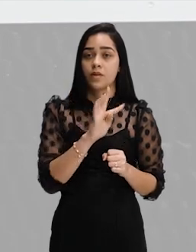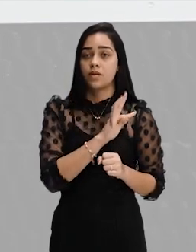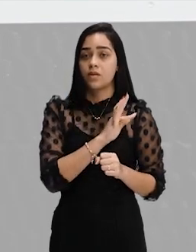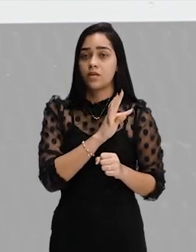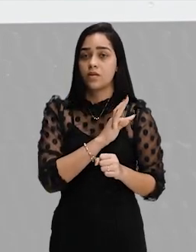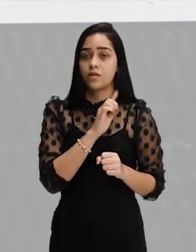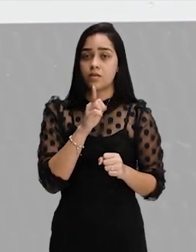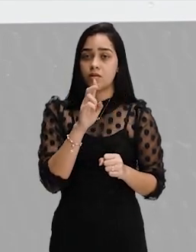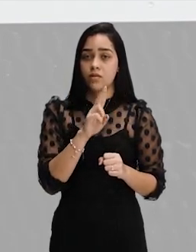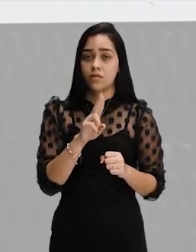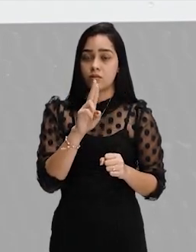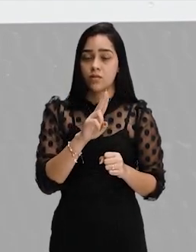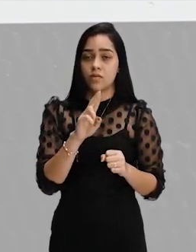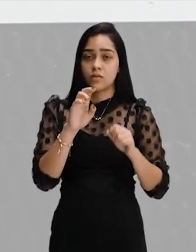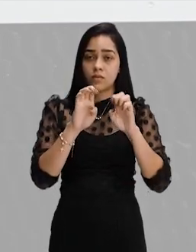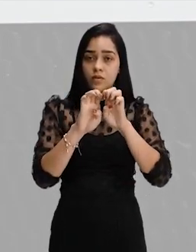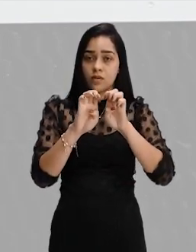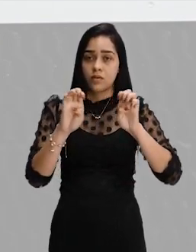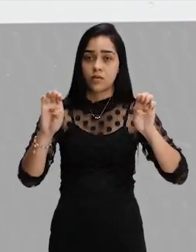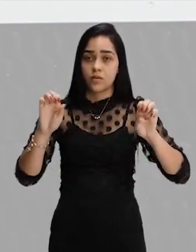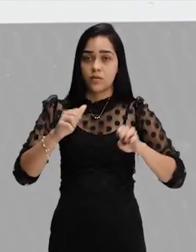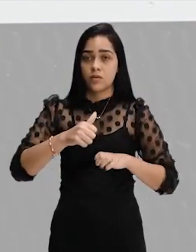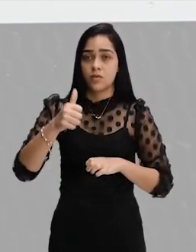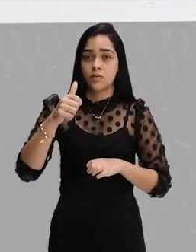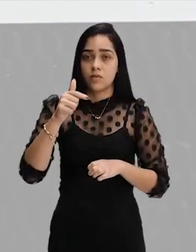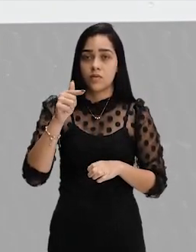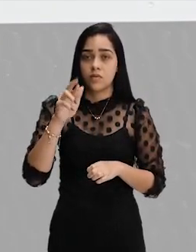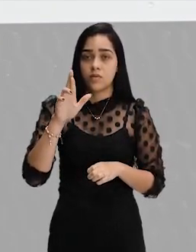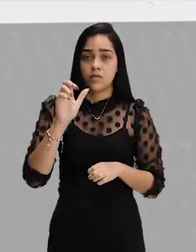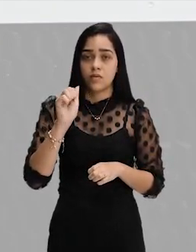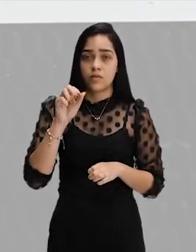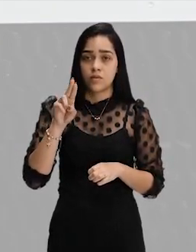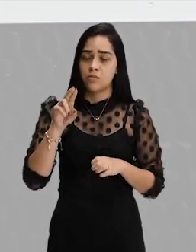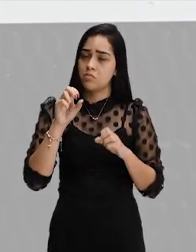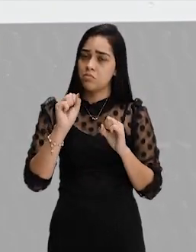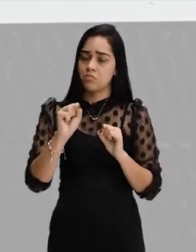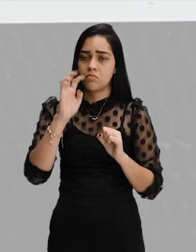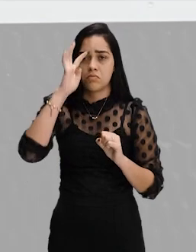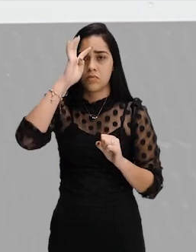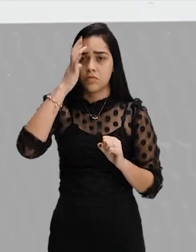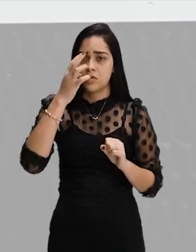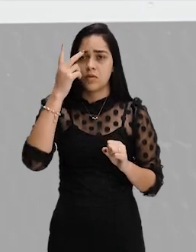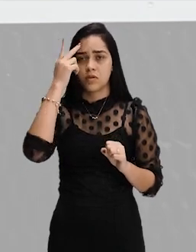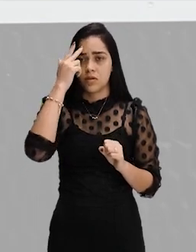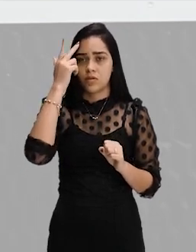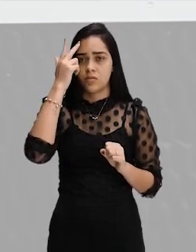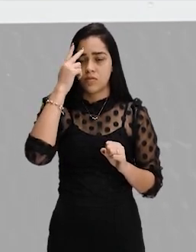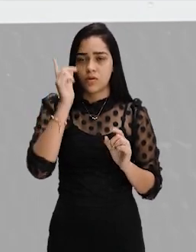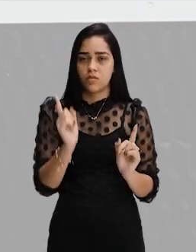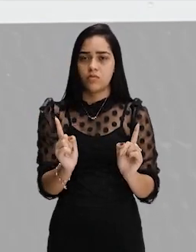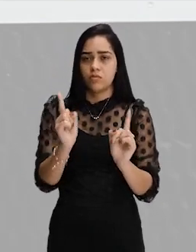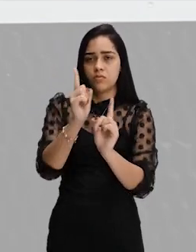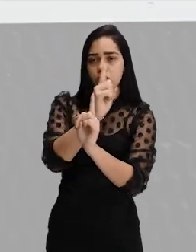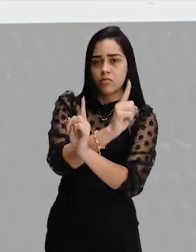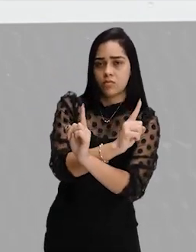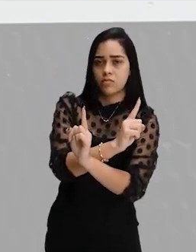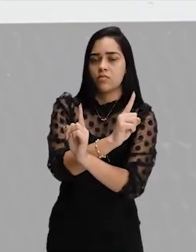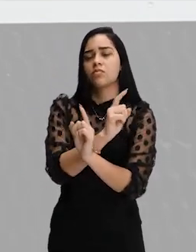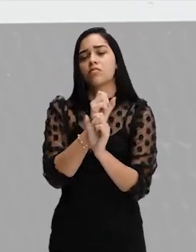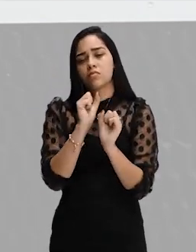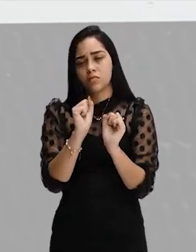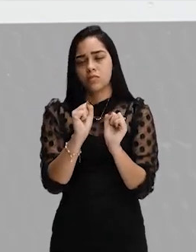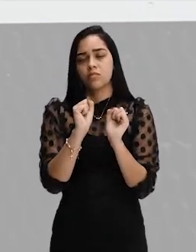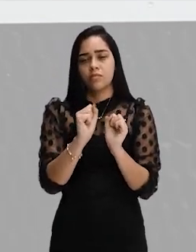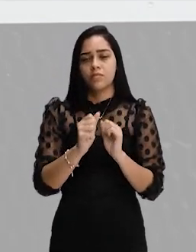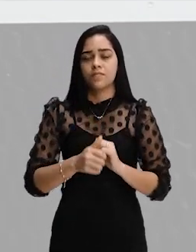técnica que você utiliza lá para as equações do primeiro grau. Certo? Pode resolver normalmente, mandando para o outro lado, com o sinal trocado, você pode